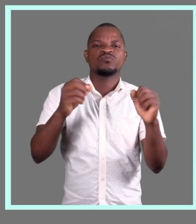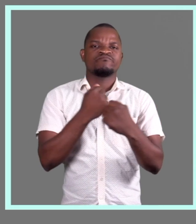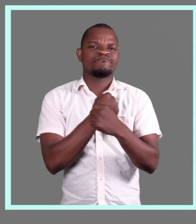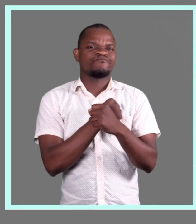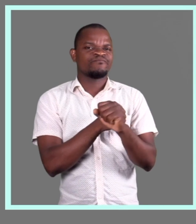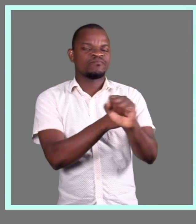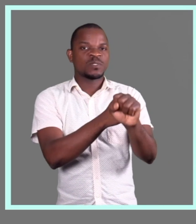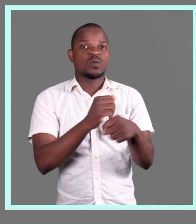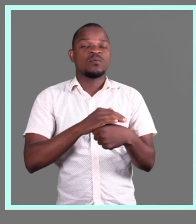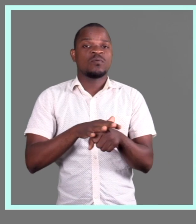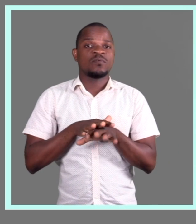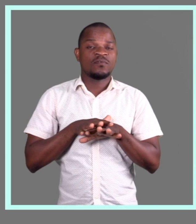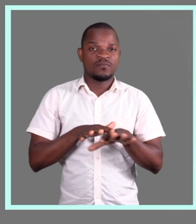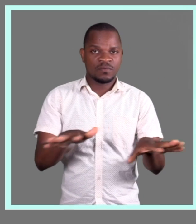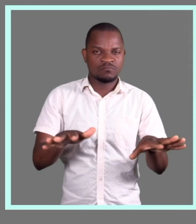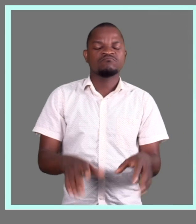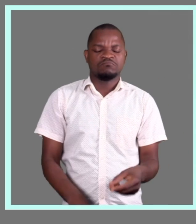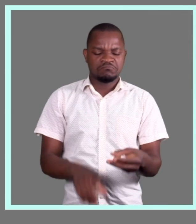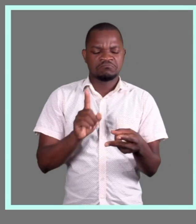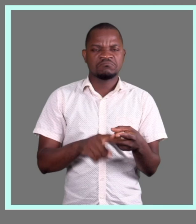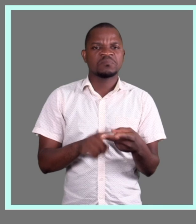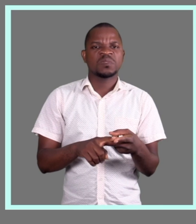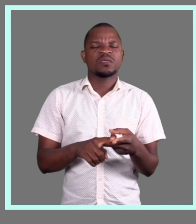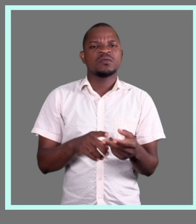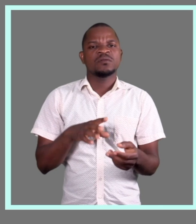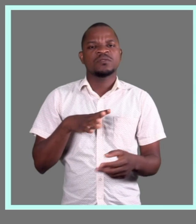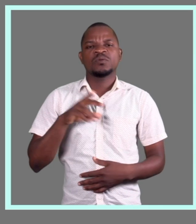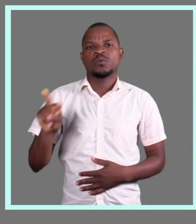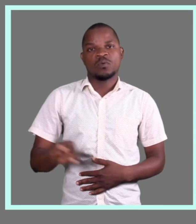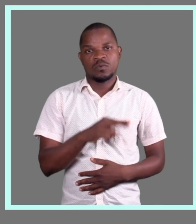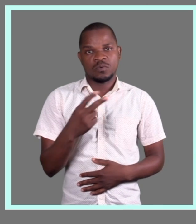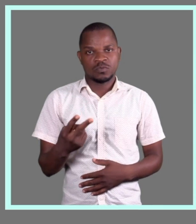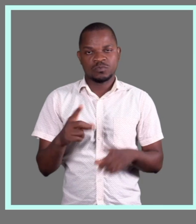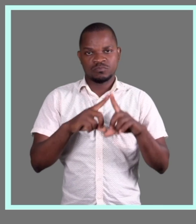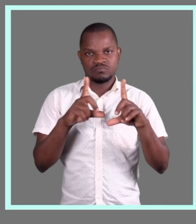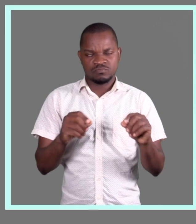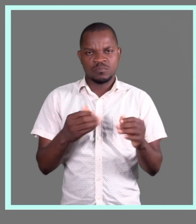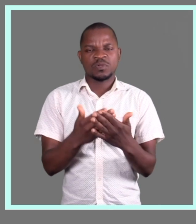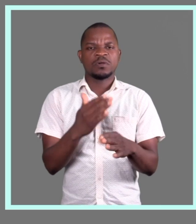sobre a prevenção do coronavírus, né? Depois, fora deste também,